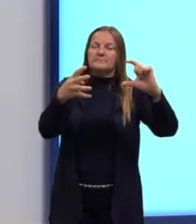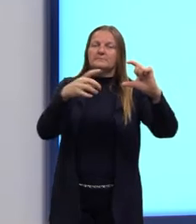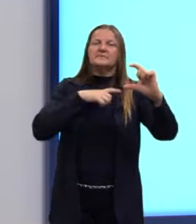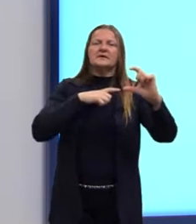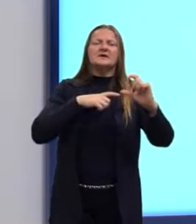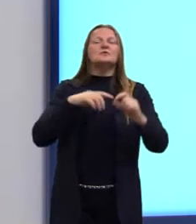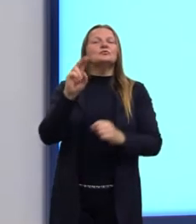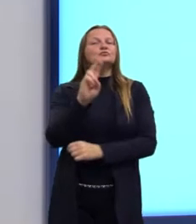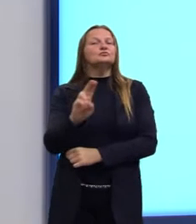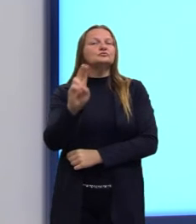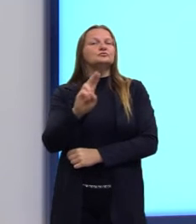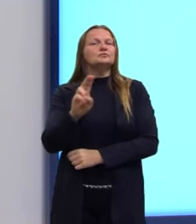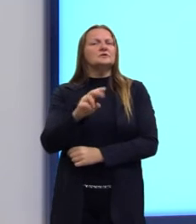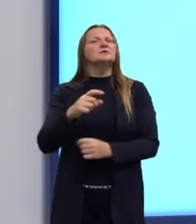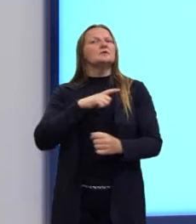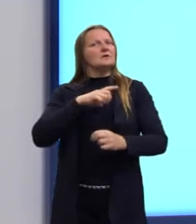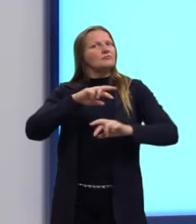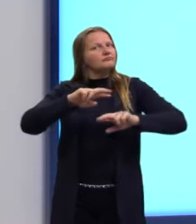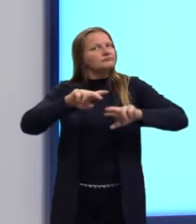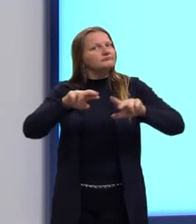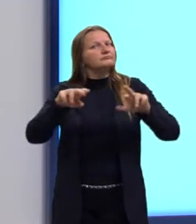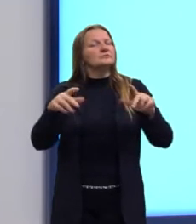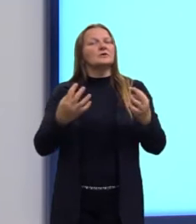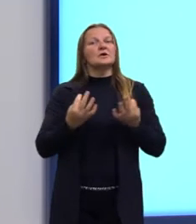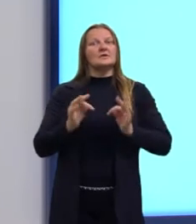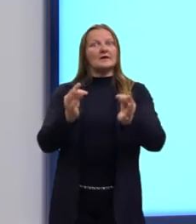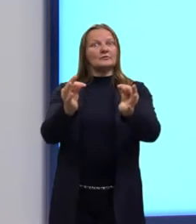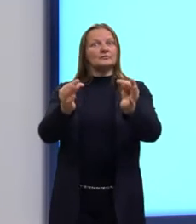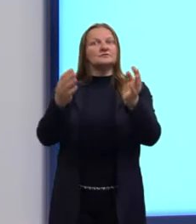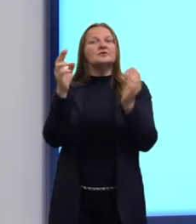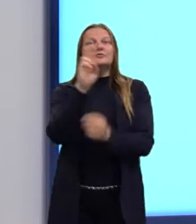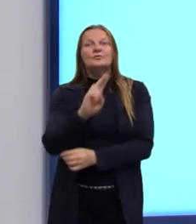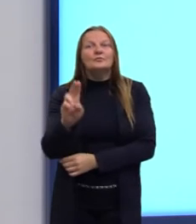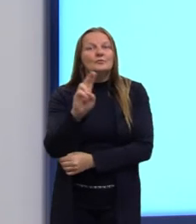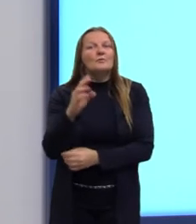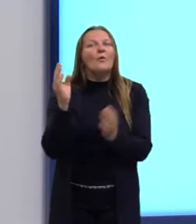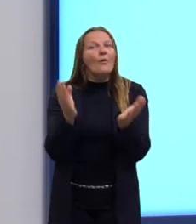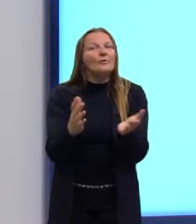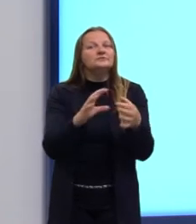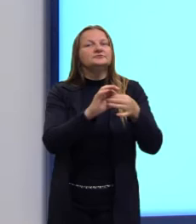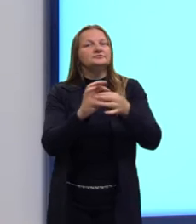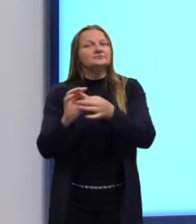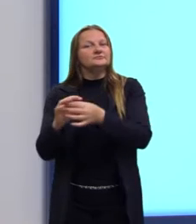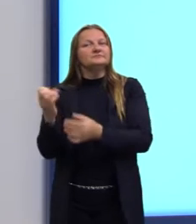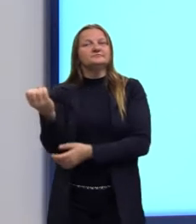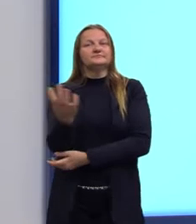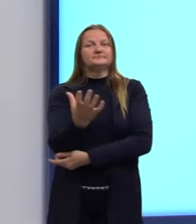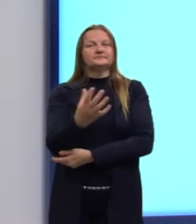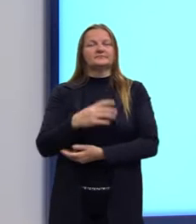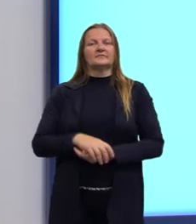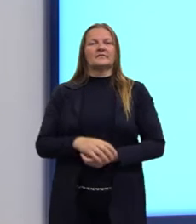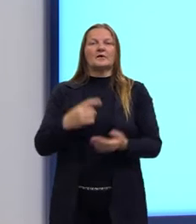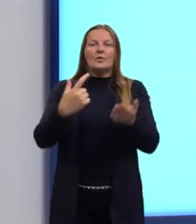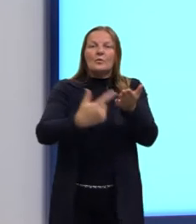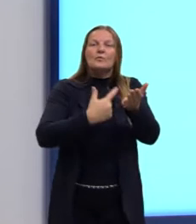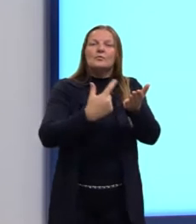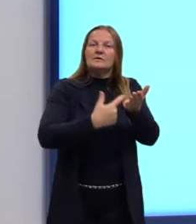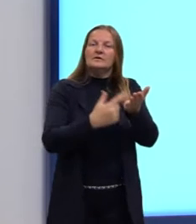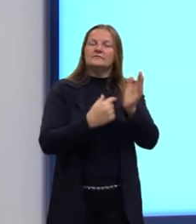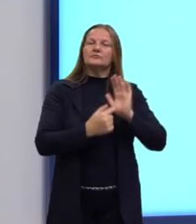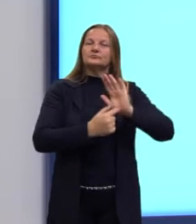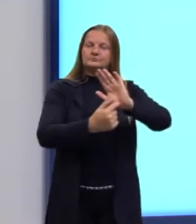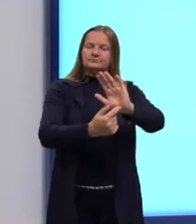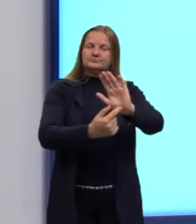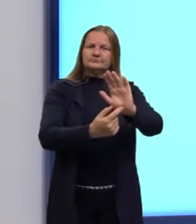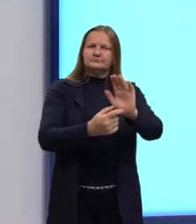nos fundamentos de grande parte da tecnologia que nós utilizamos hoje ainda no livro que eu trouxe para vocês